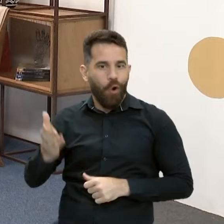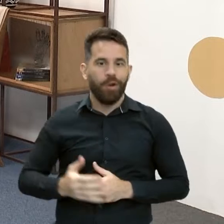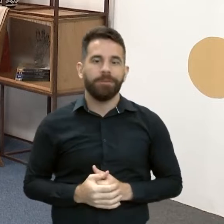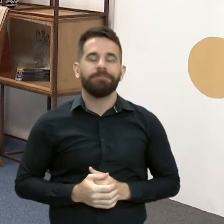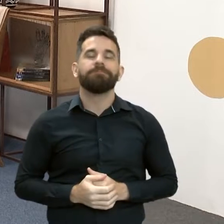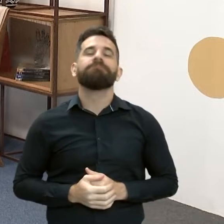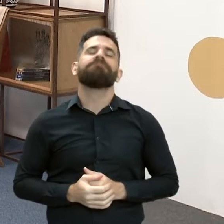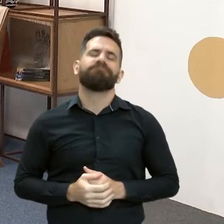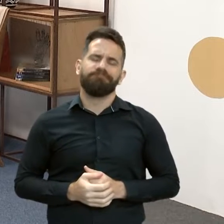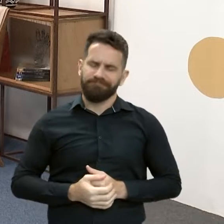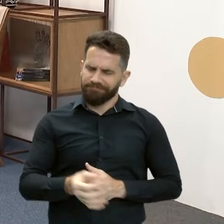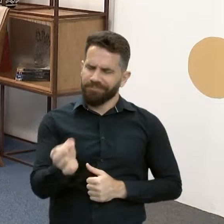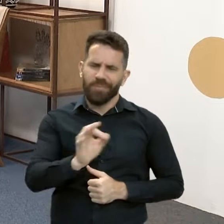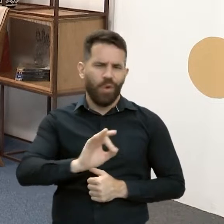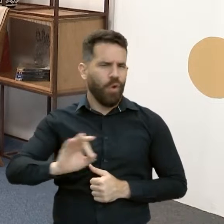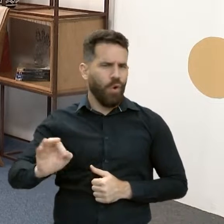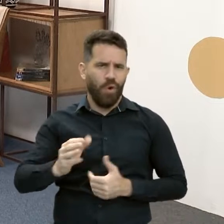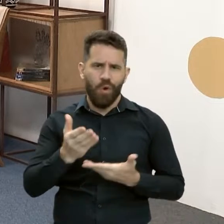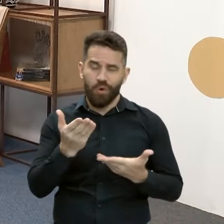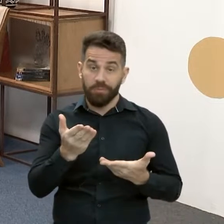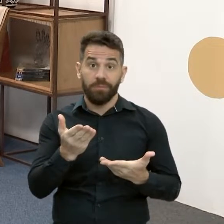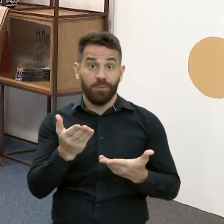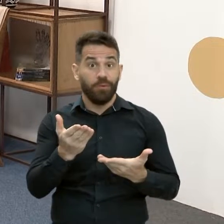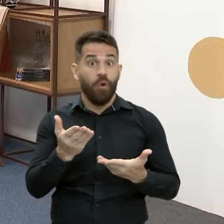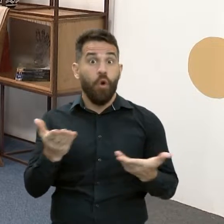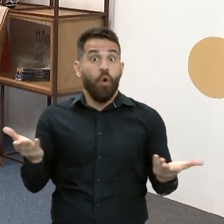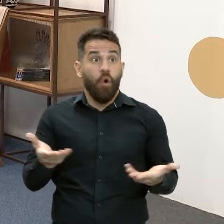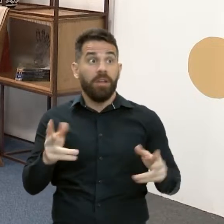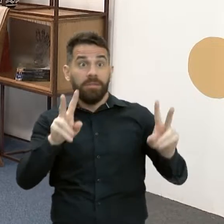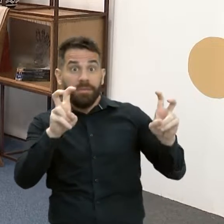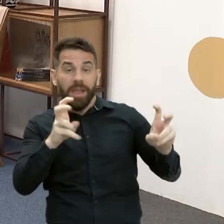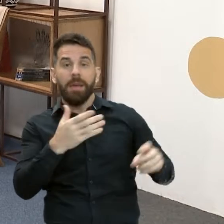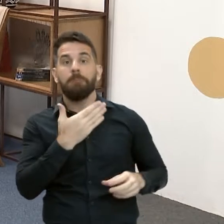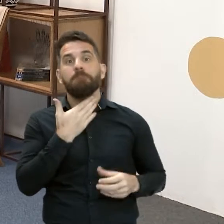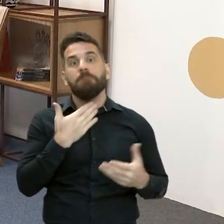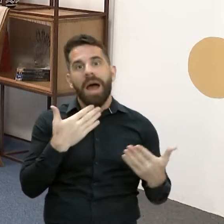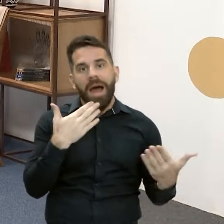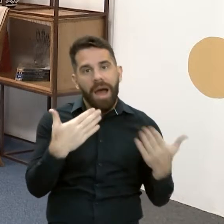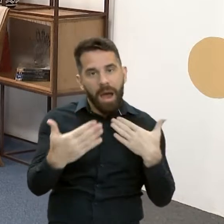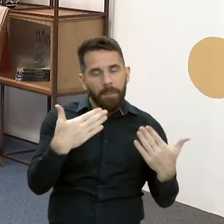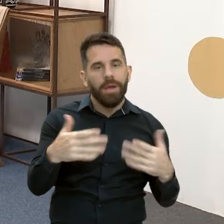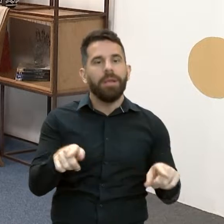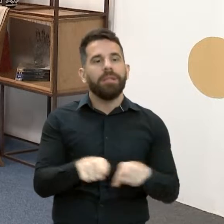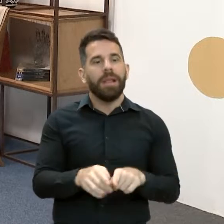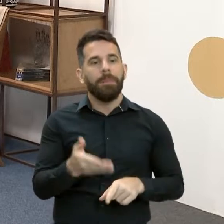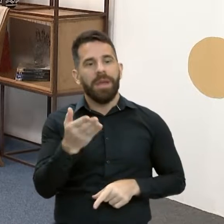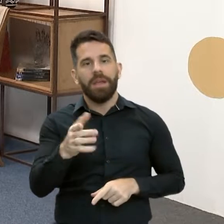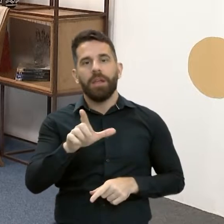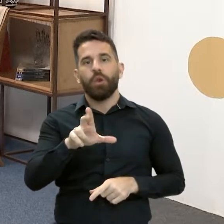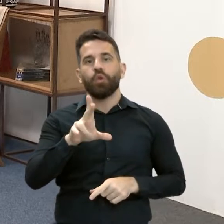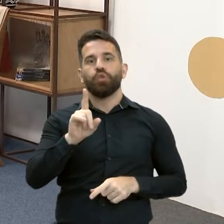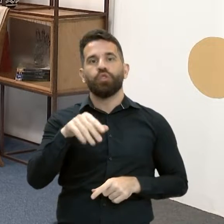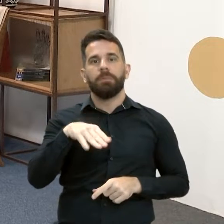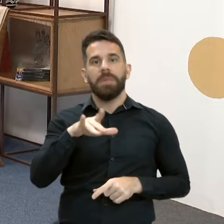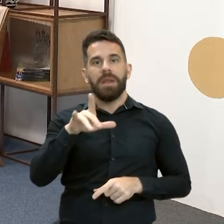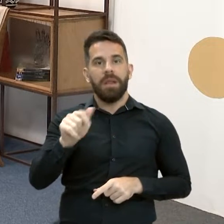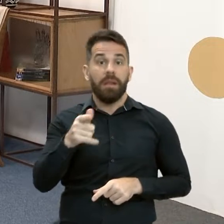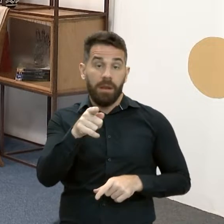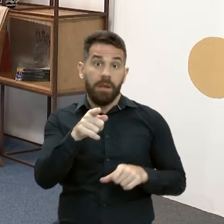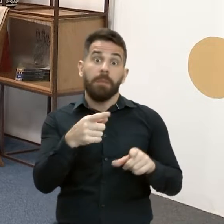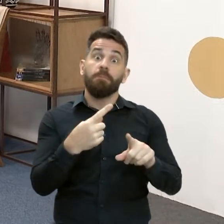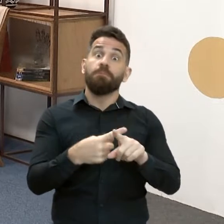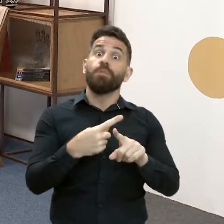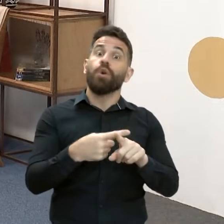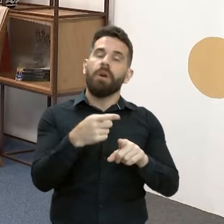diálogo, sobretudo com Ludmila, que também é uma parceira de pesquisa de Cora Coralina, então é muito bom estar